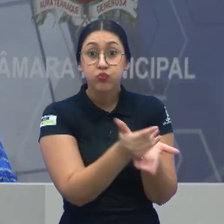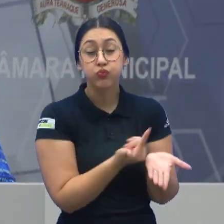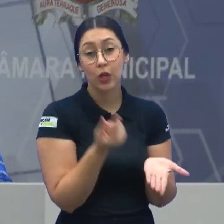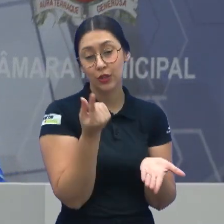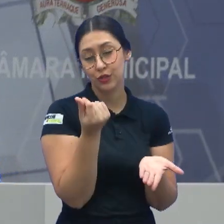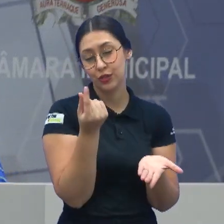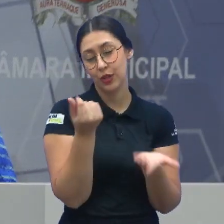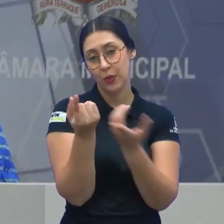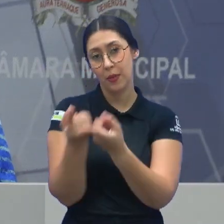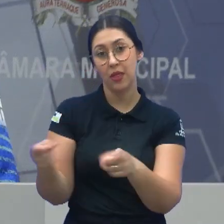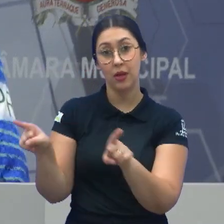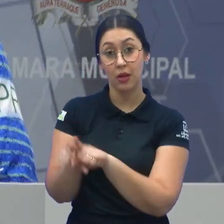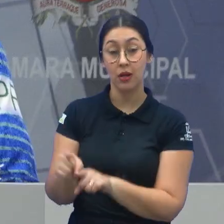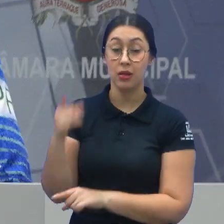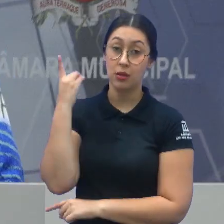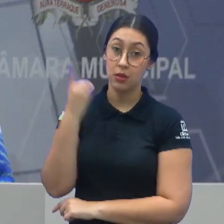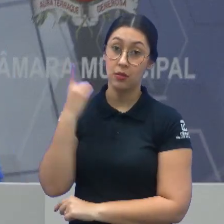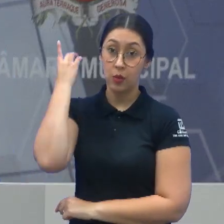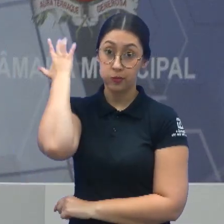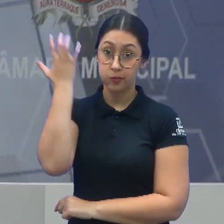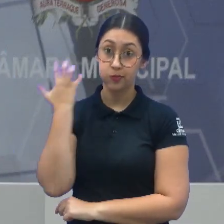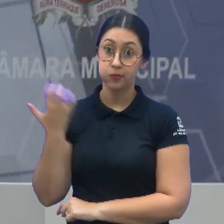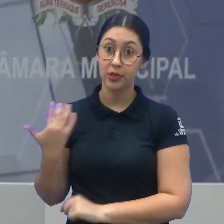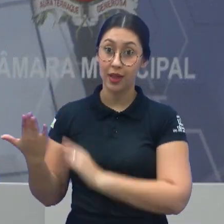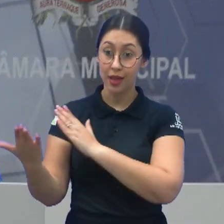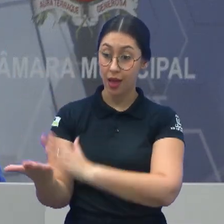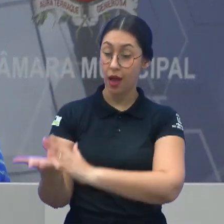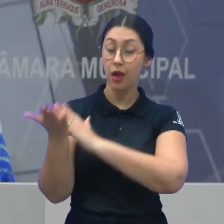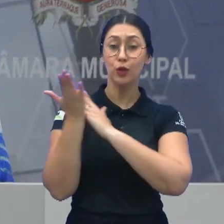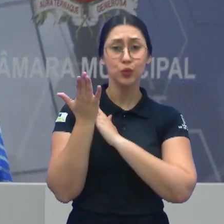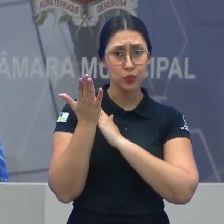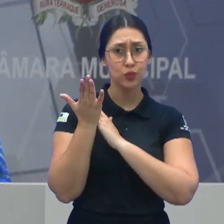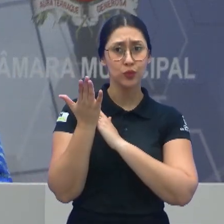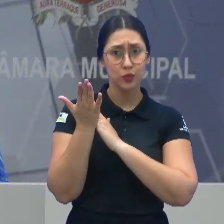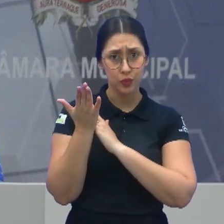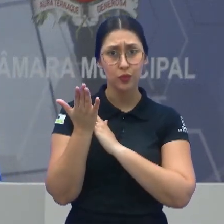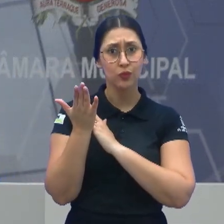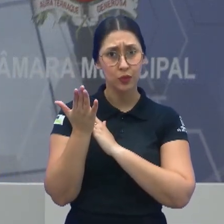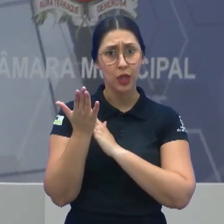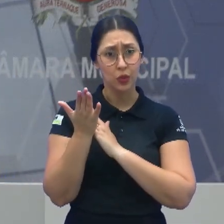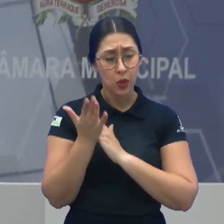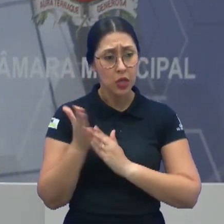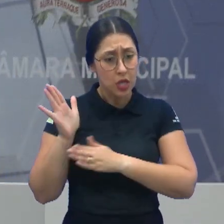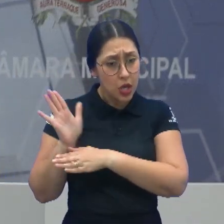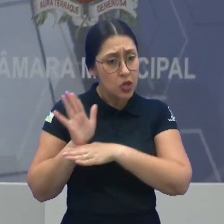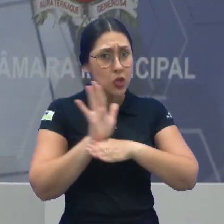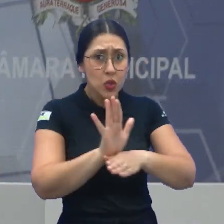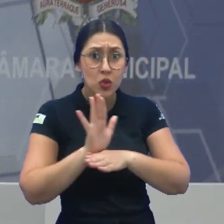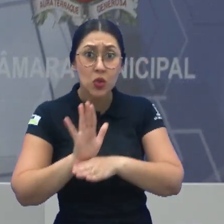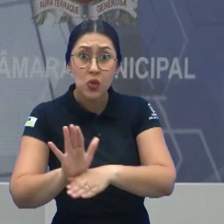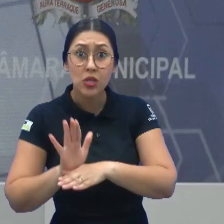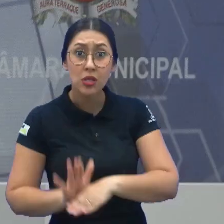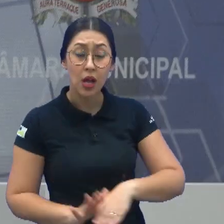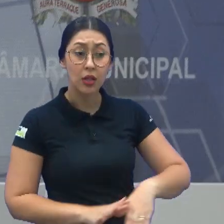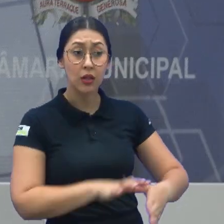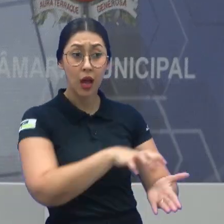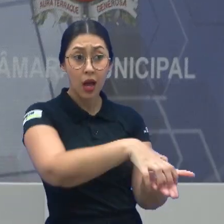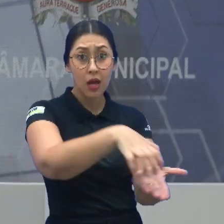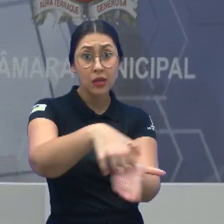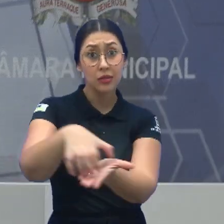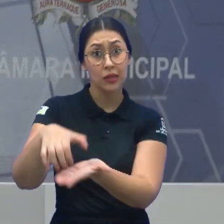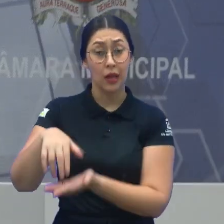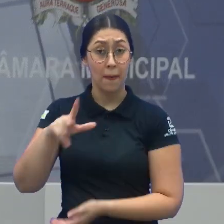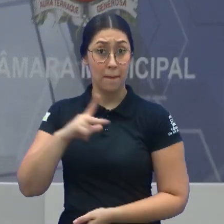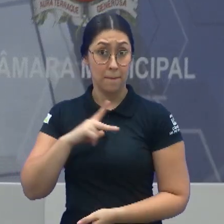deputada Letícia Aguiar, que tem ajudado, auxiliado as entidades privadas, porque graças às